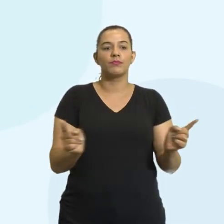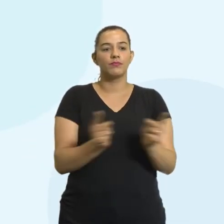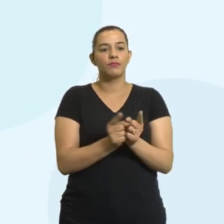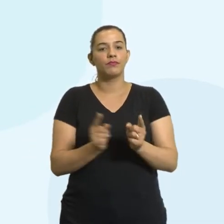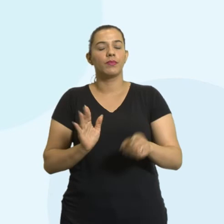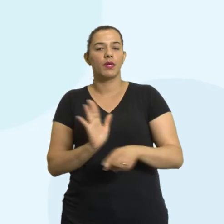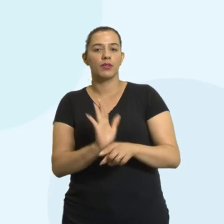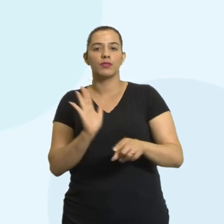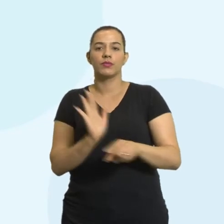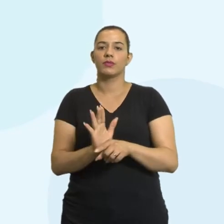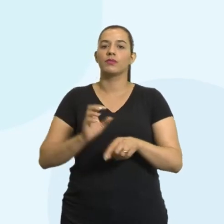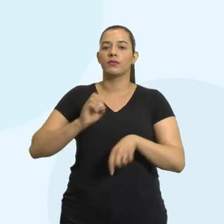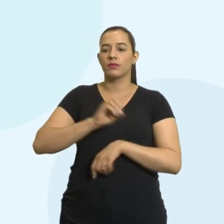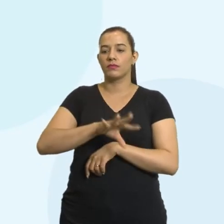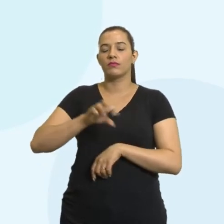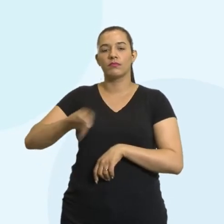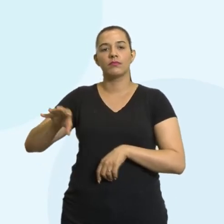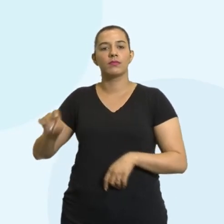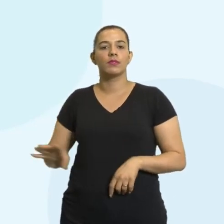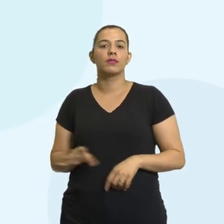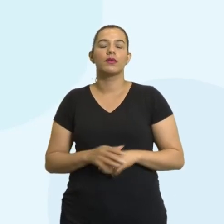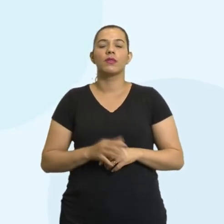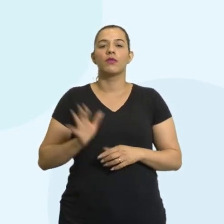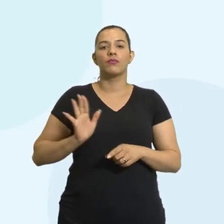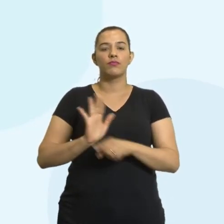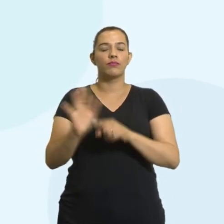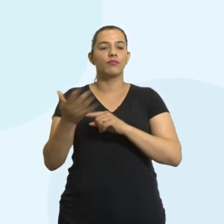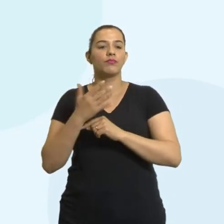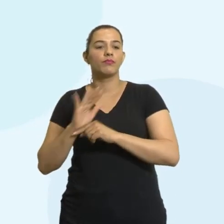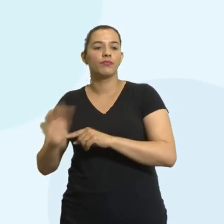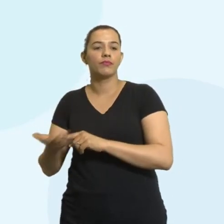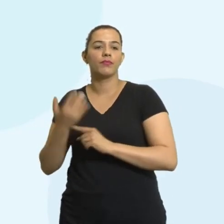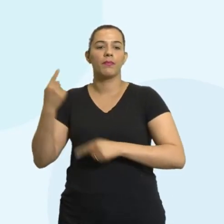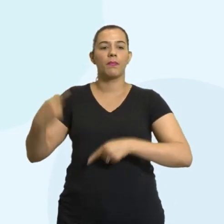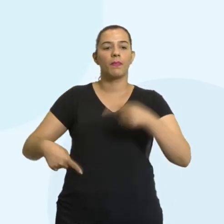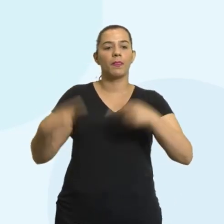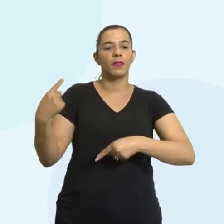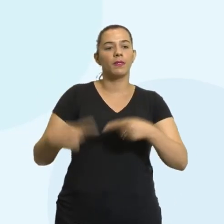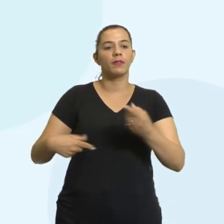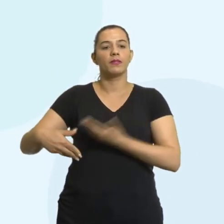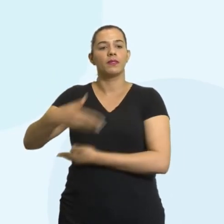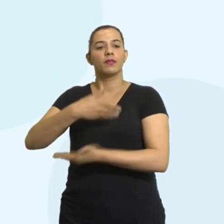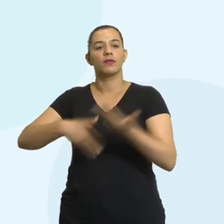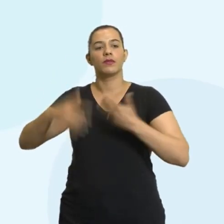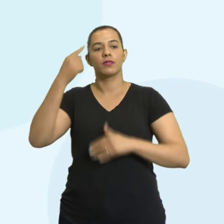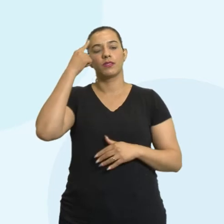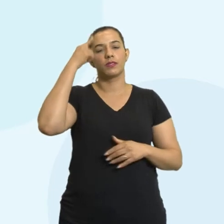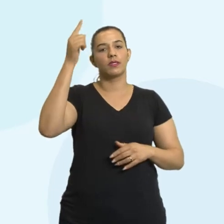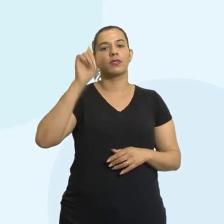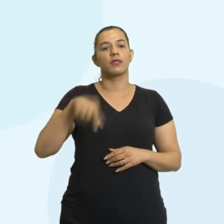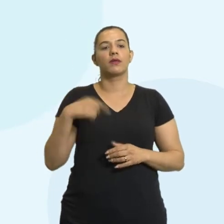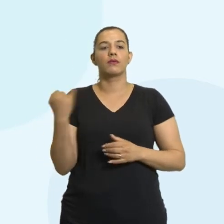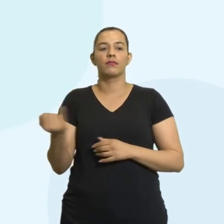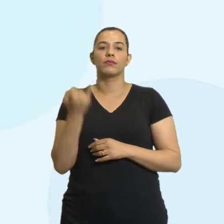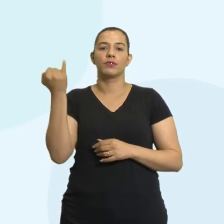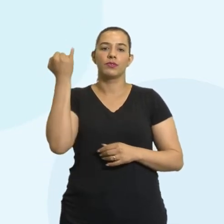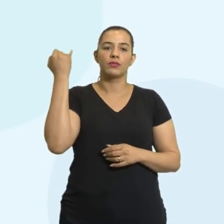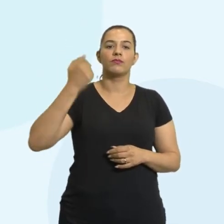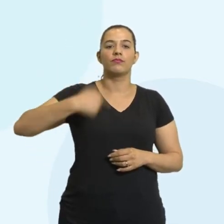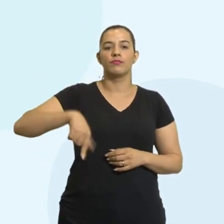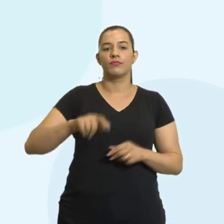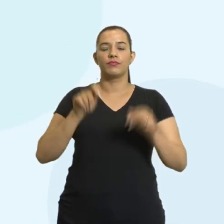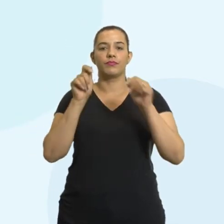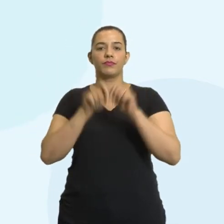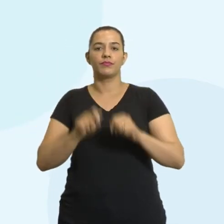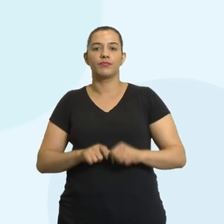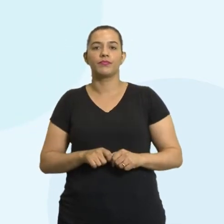auxiliando, cada estudante auxiliando o outro, fazendo esse debate, essa troca de ideias, que é tão importante, como nós já dissemos, porque é a